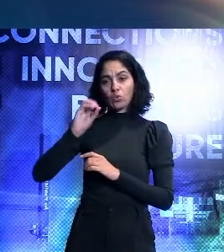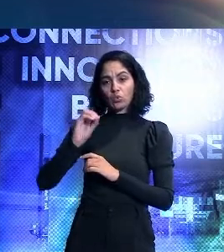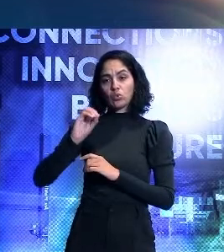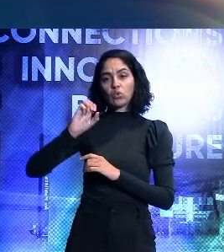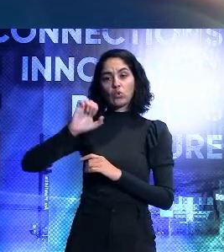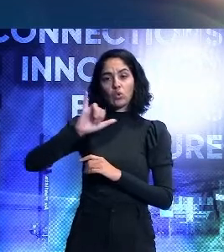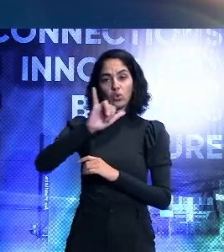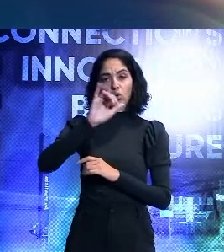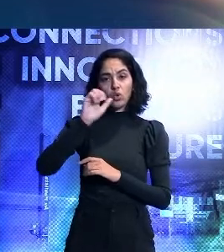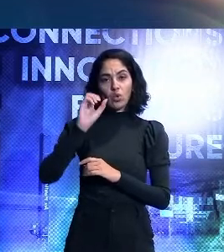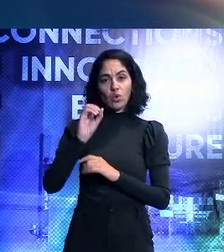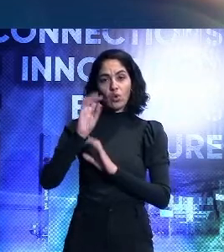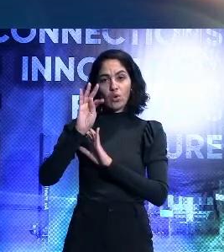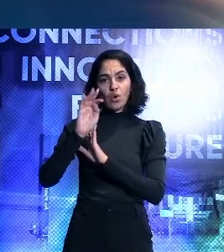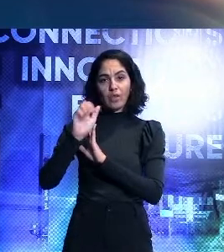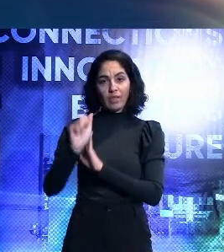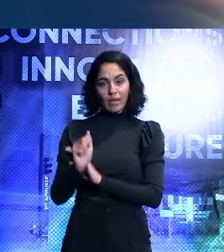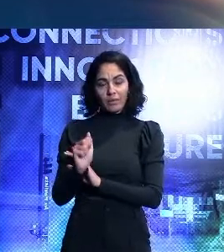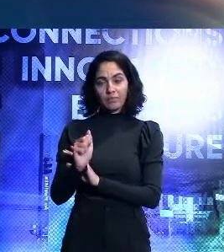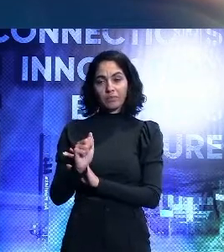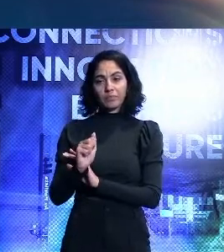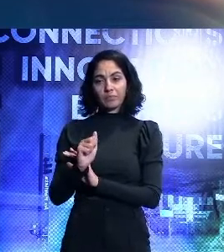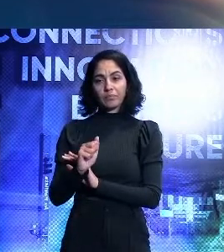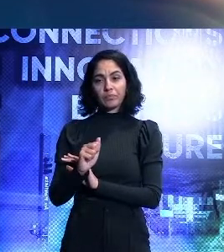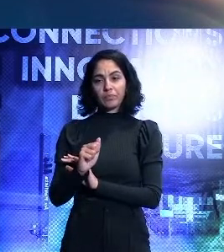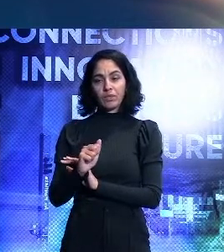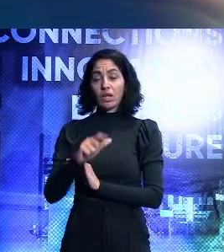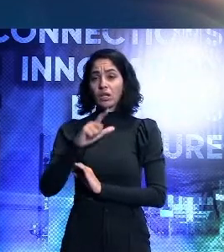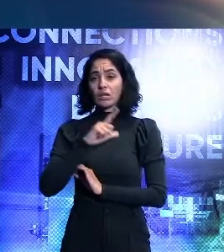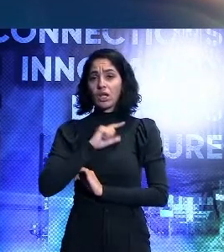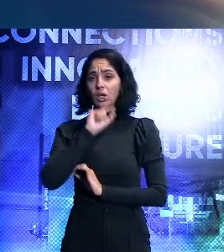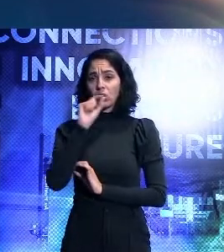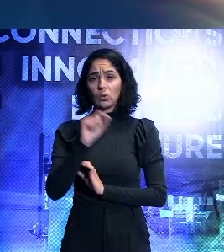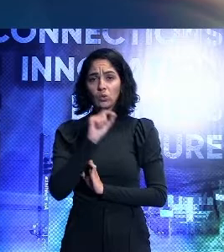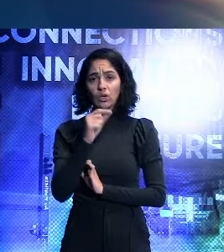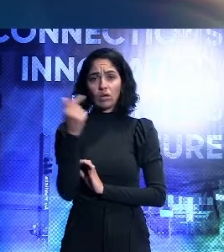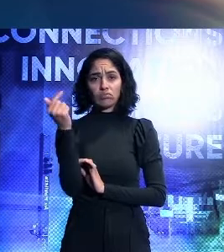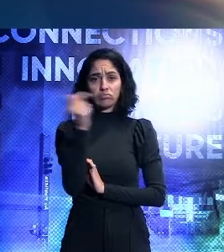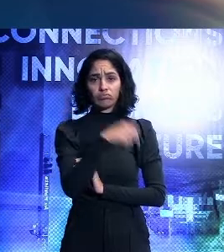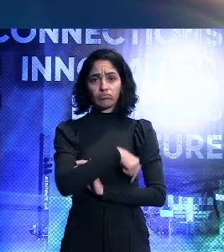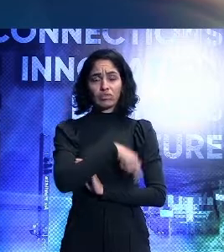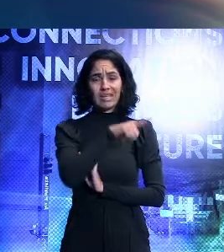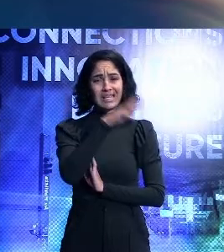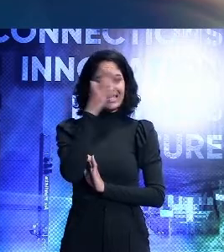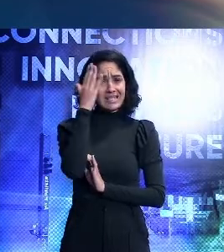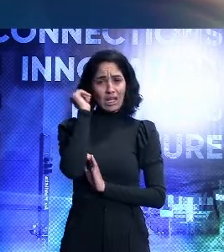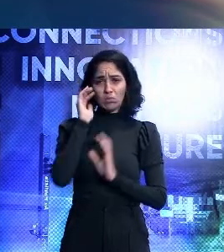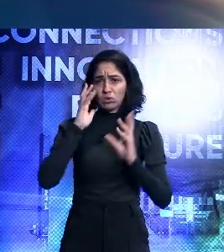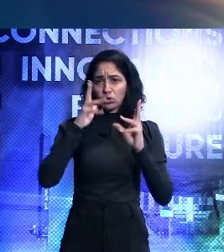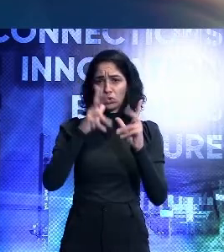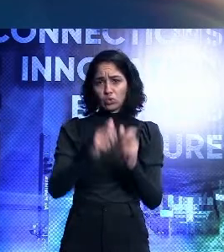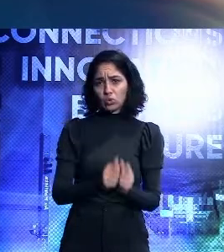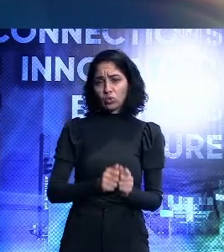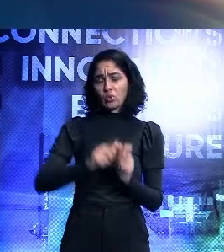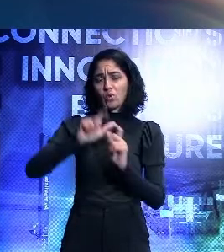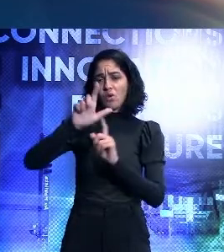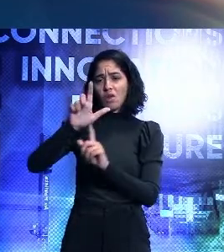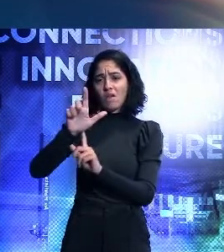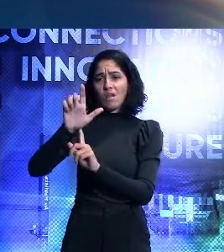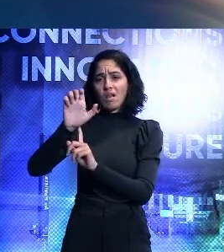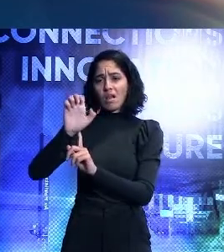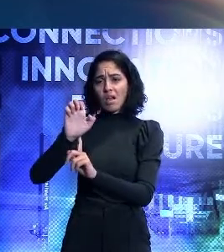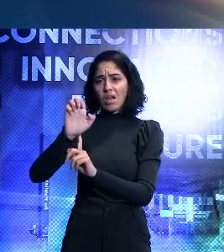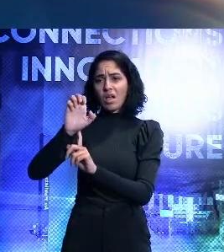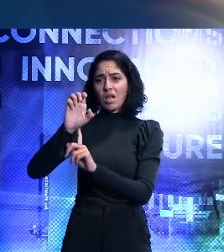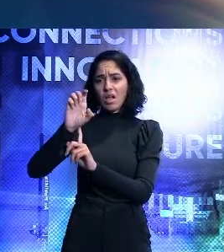E nesse fluxo de valor, tem esse cabeça aqui, o cara que sabe tudo de Lexus, de Etios e de Corolla, ele é